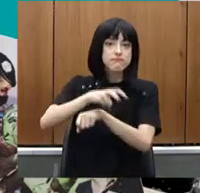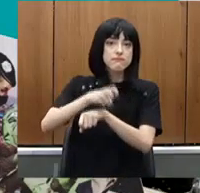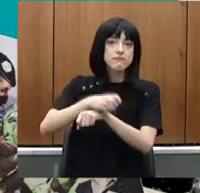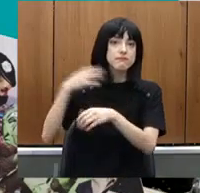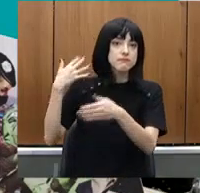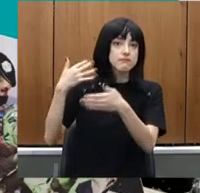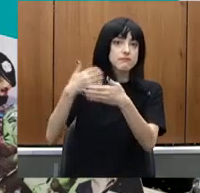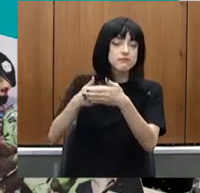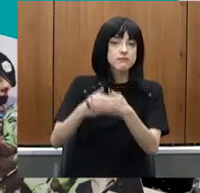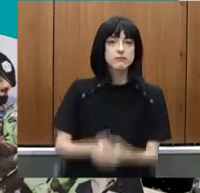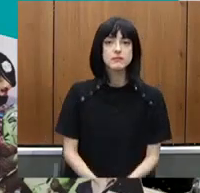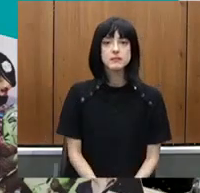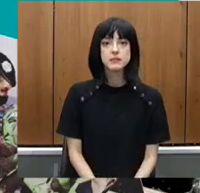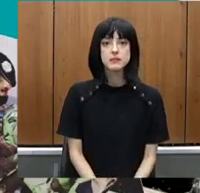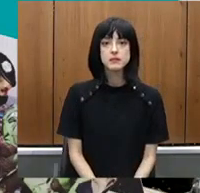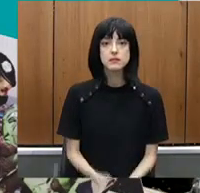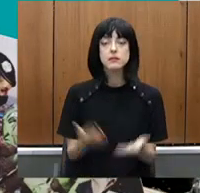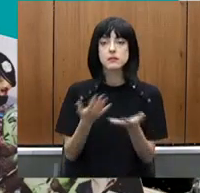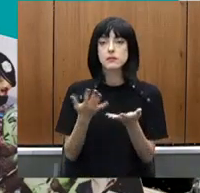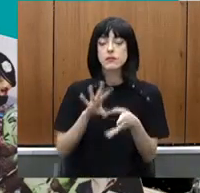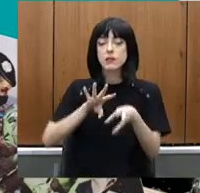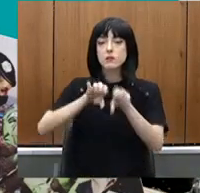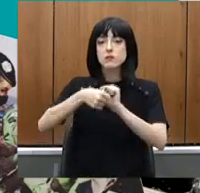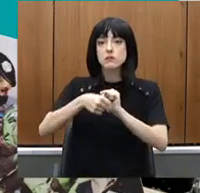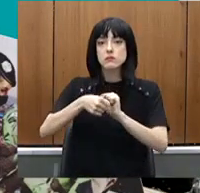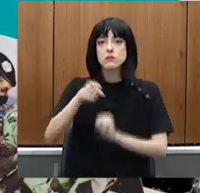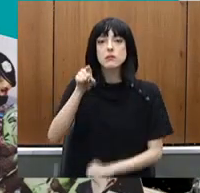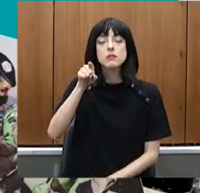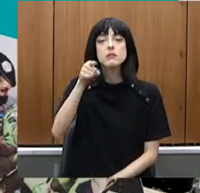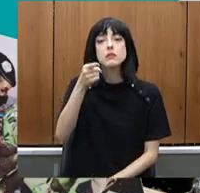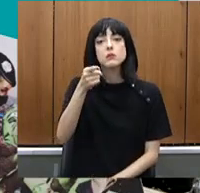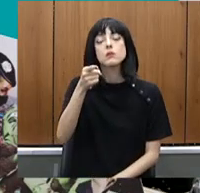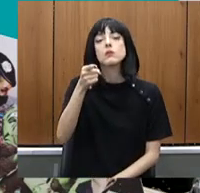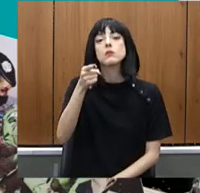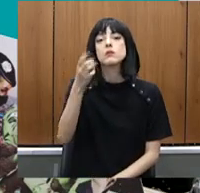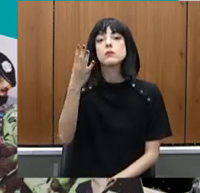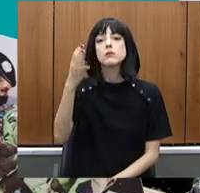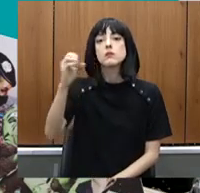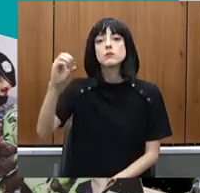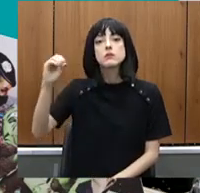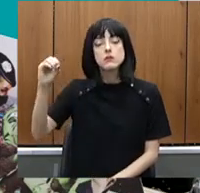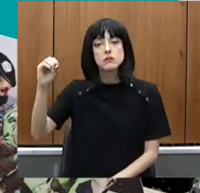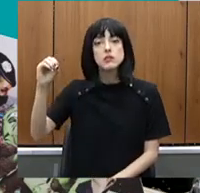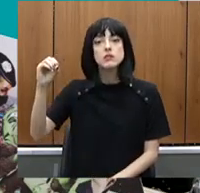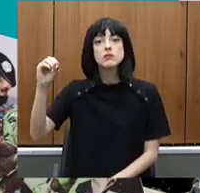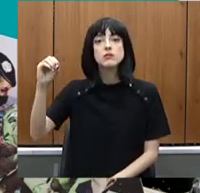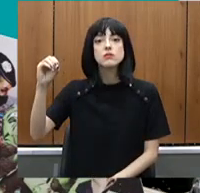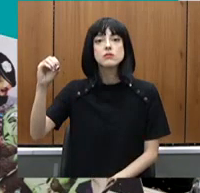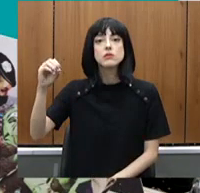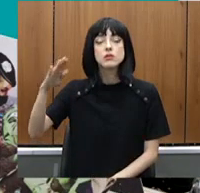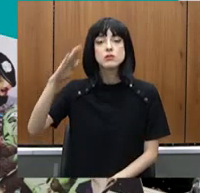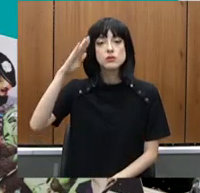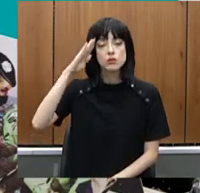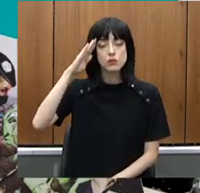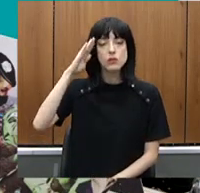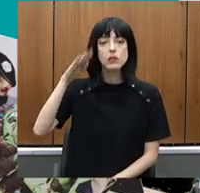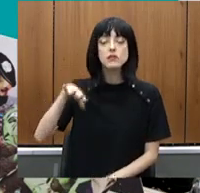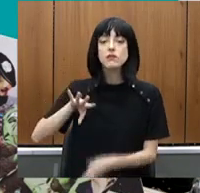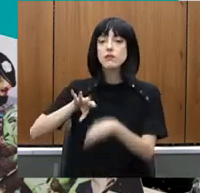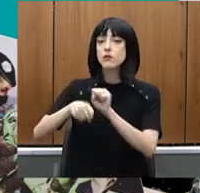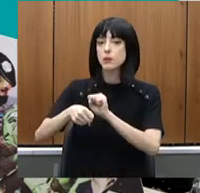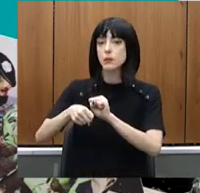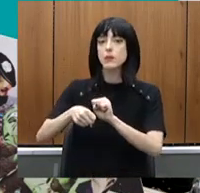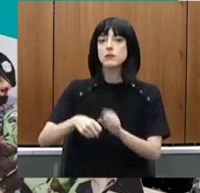de 1.400 soldados né que foram tanto na capital como no interior